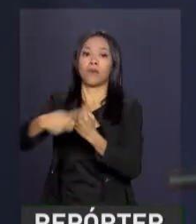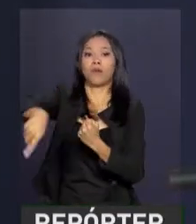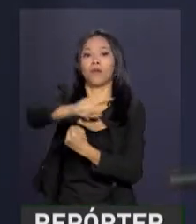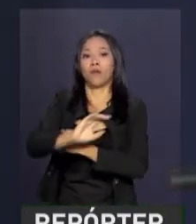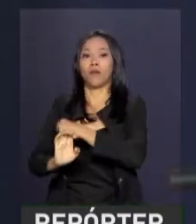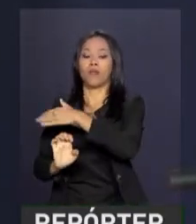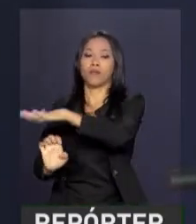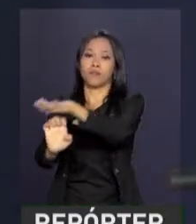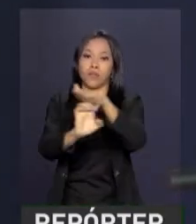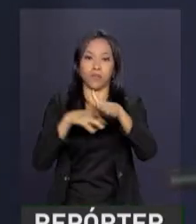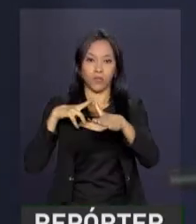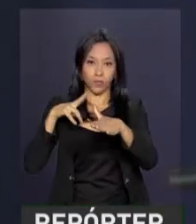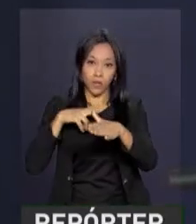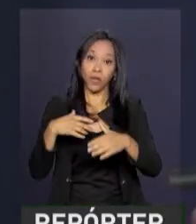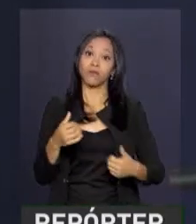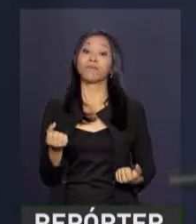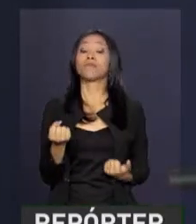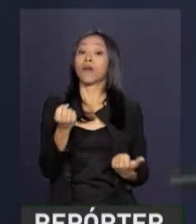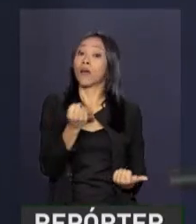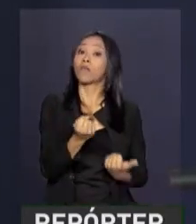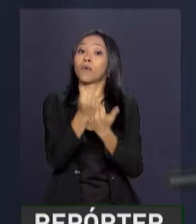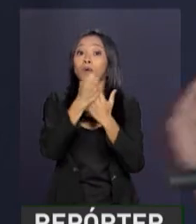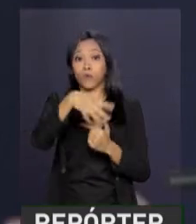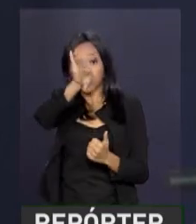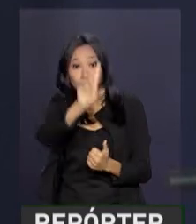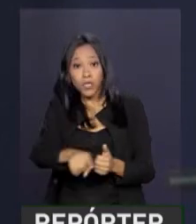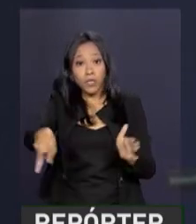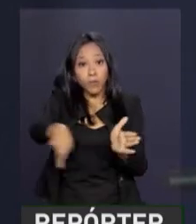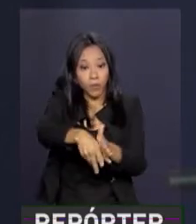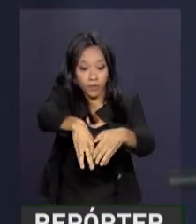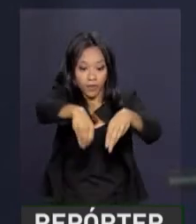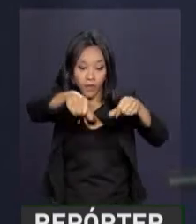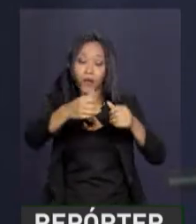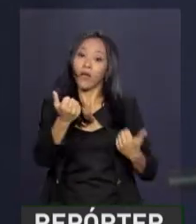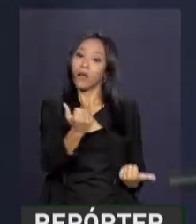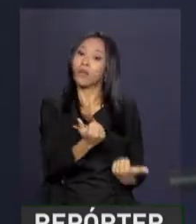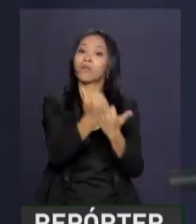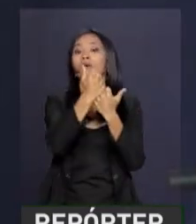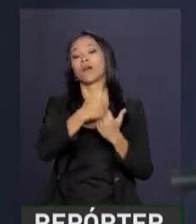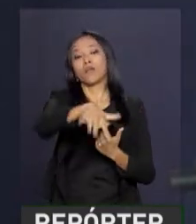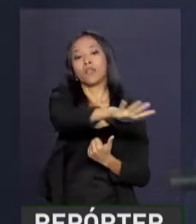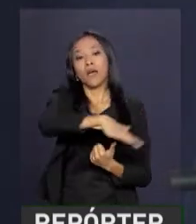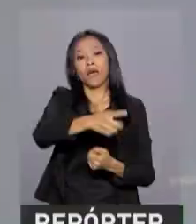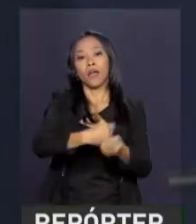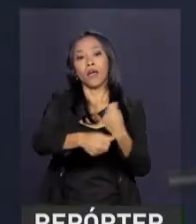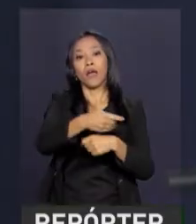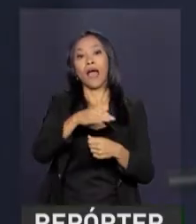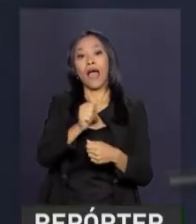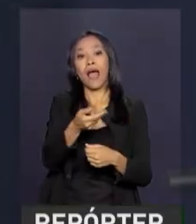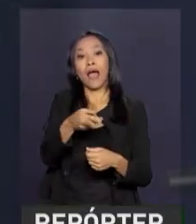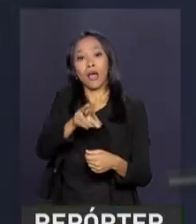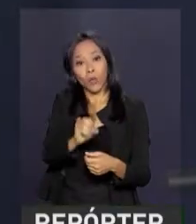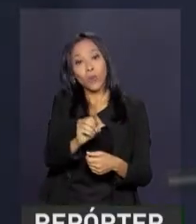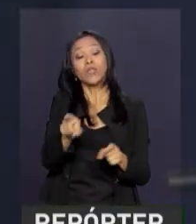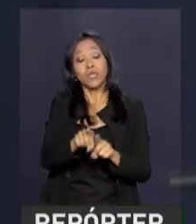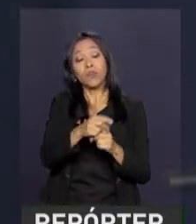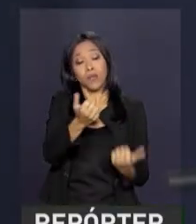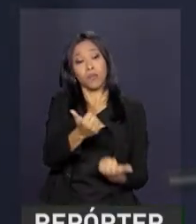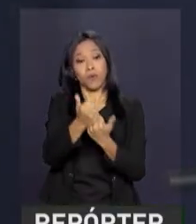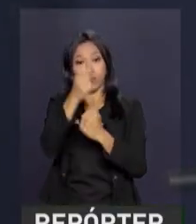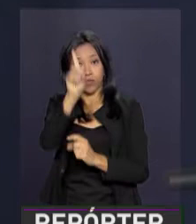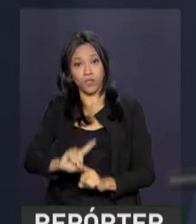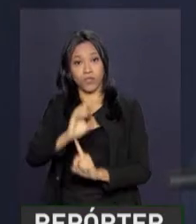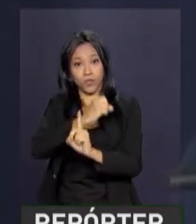a ao direito à propriedade prestigiu agronegócio e prestigia também os direitos sociais do aumentando por exemplo o